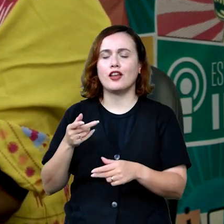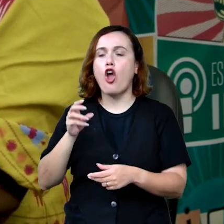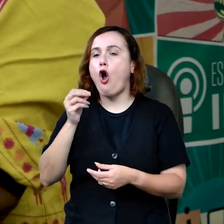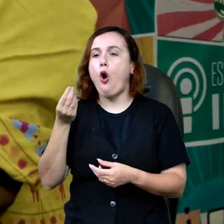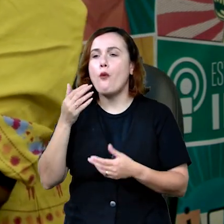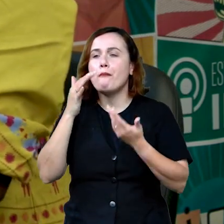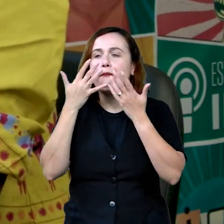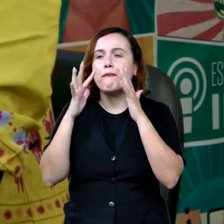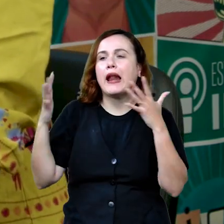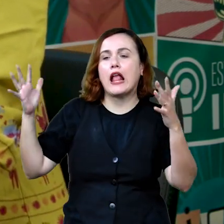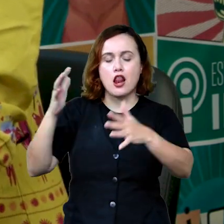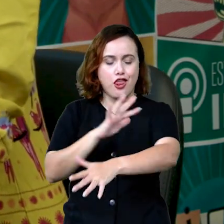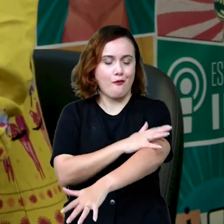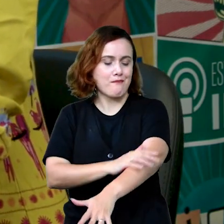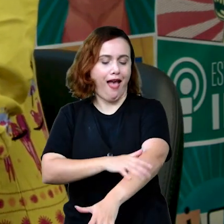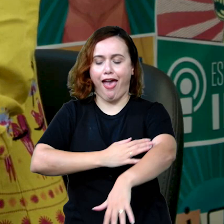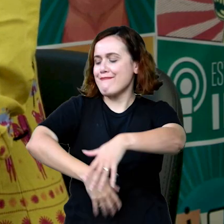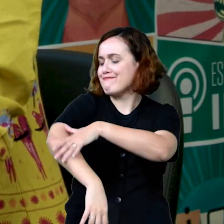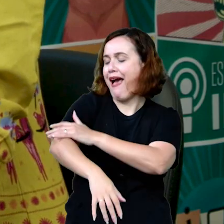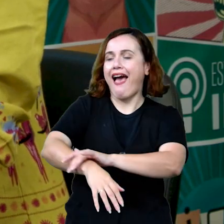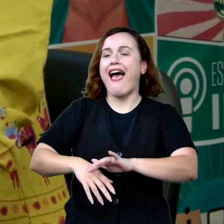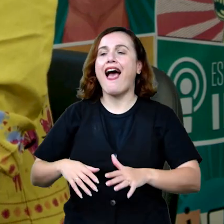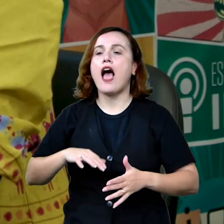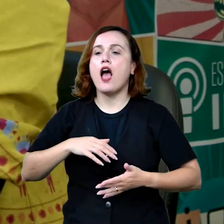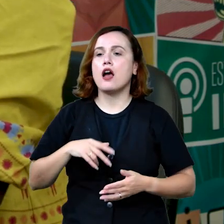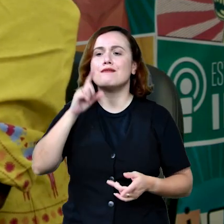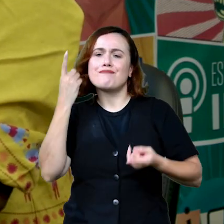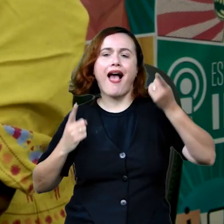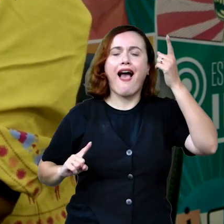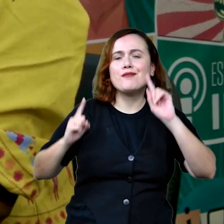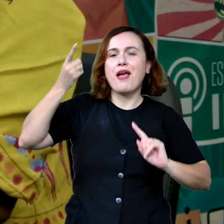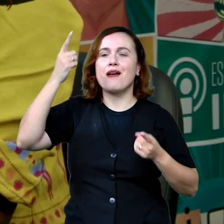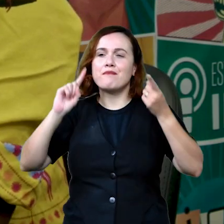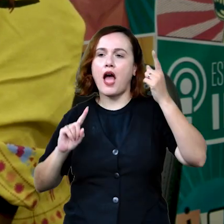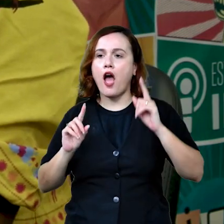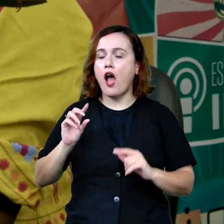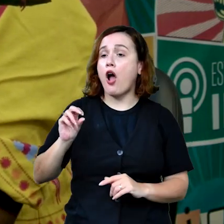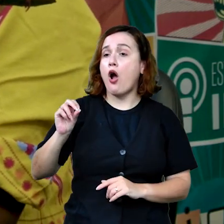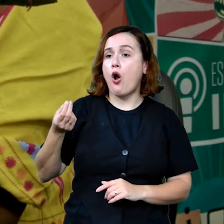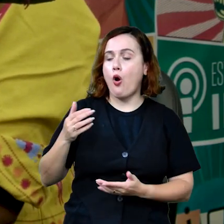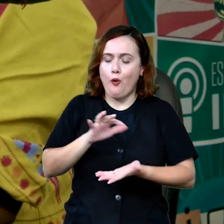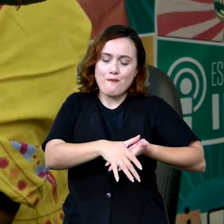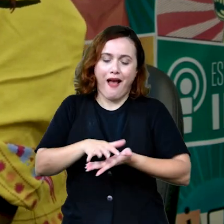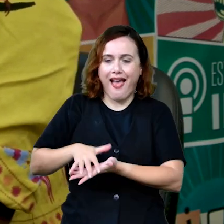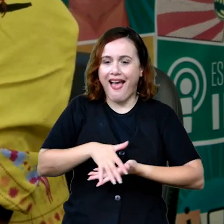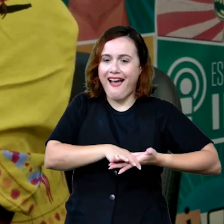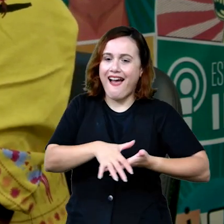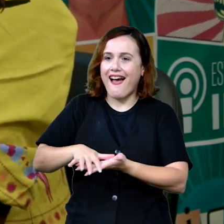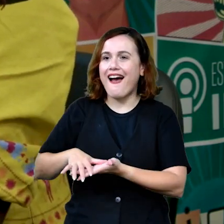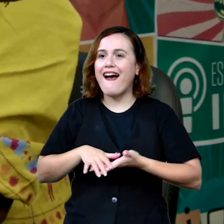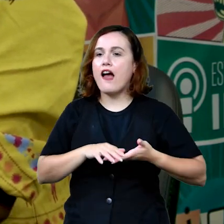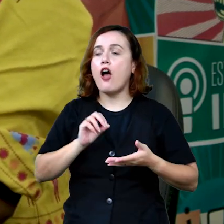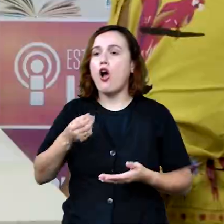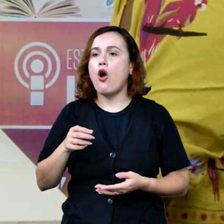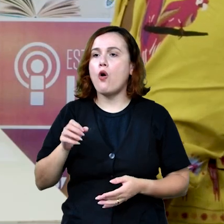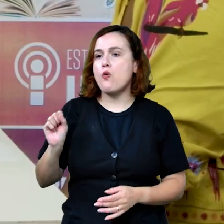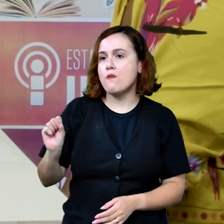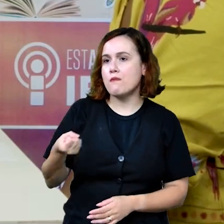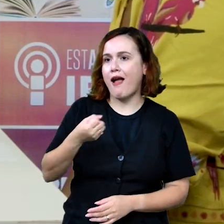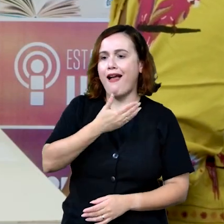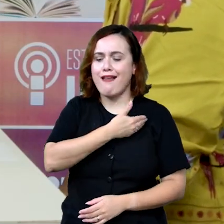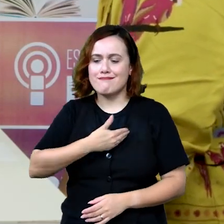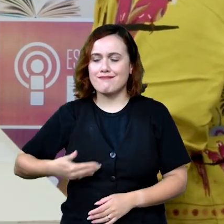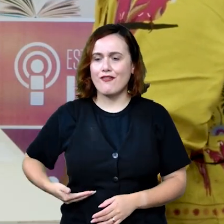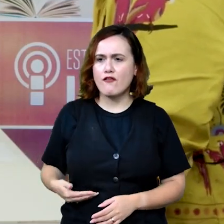passar purpurina no corpo, pular carnaval, ir para uma roda de samba, sentar num barzinho e beber uma cerveja.